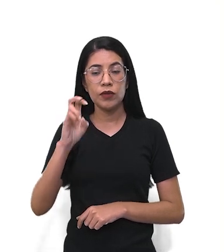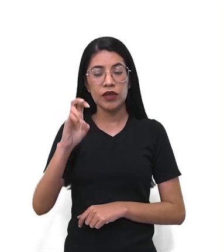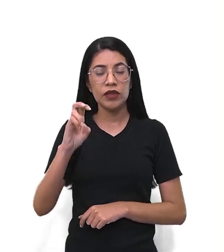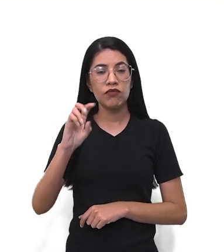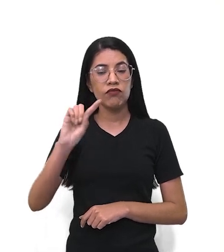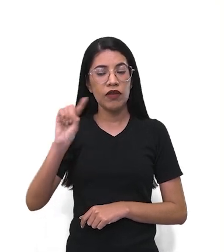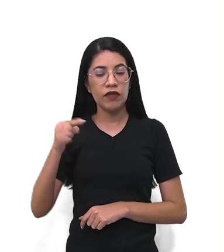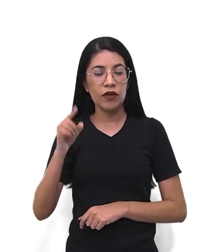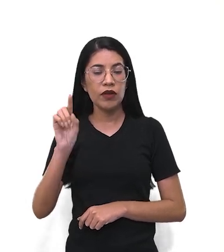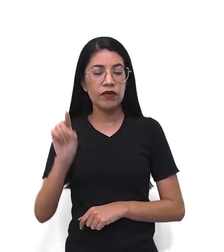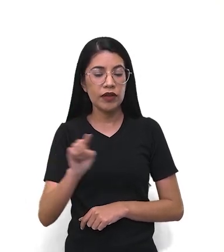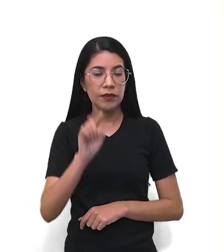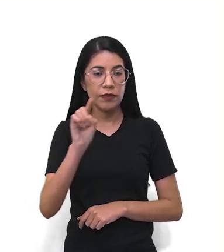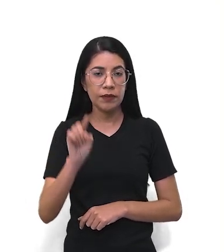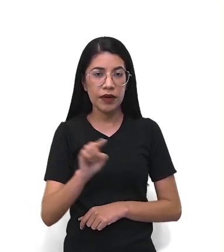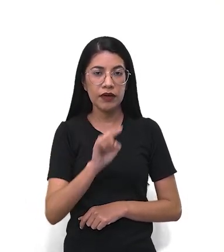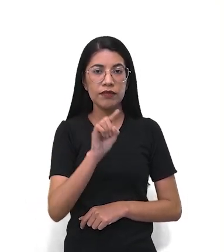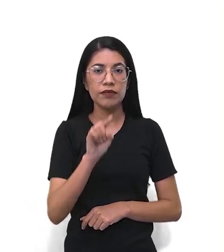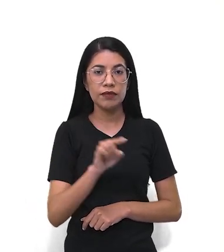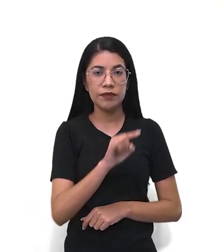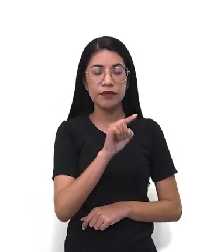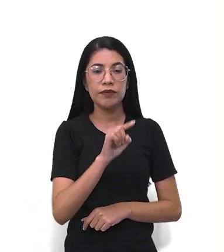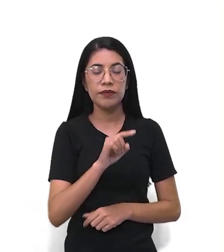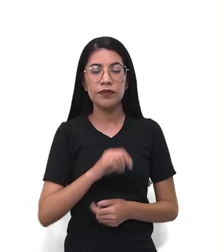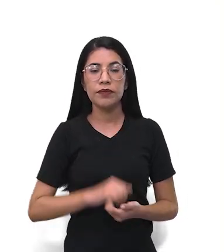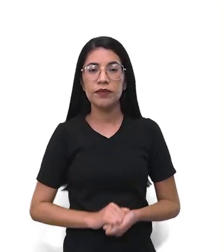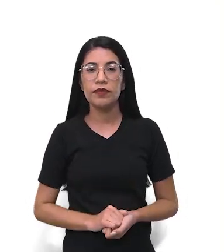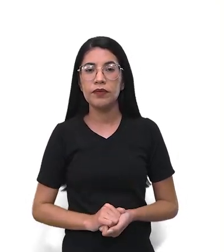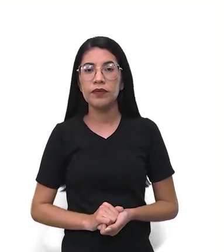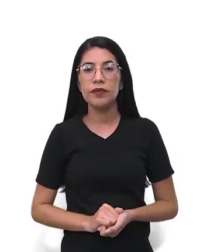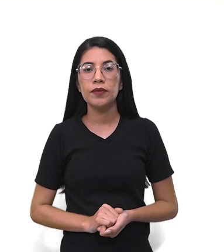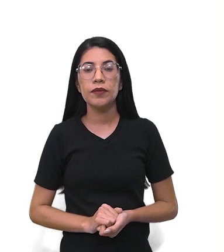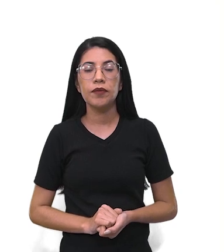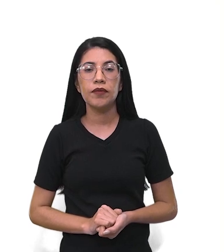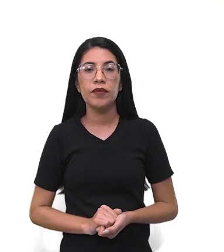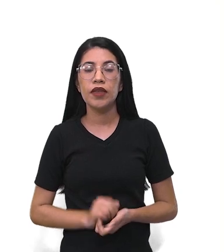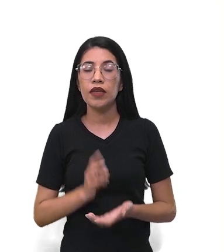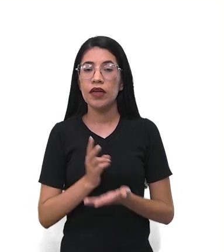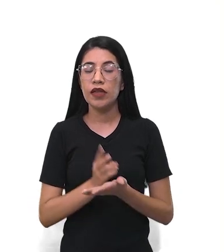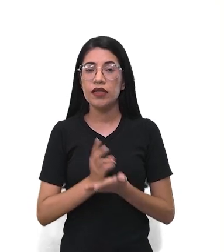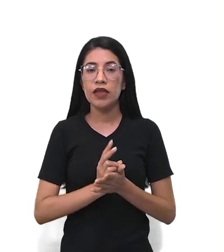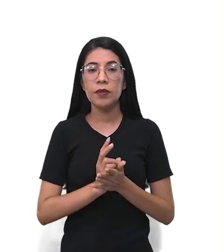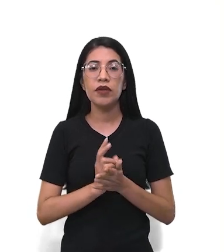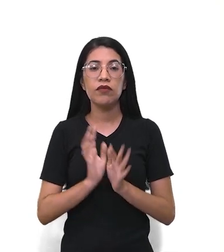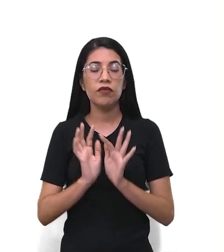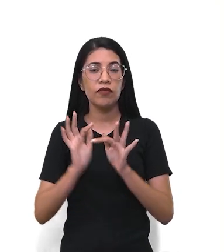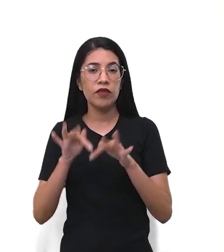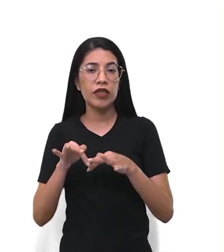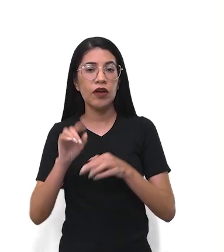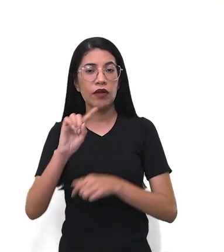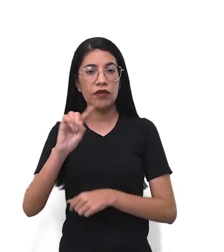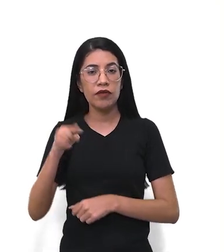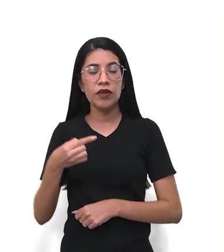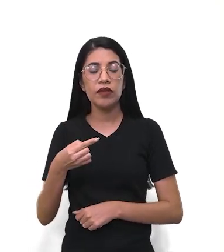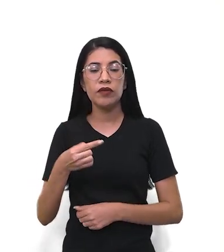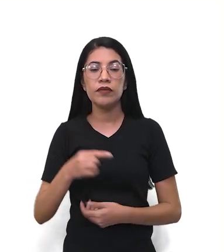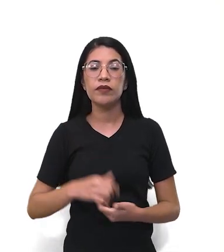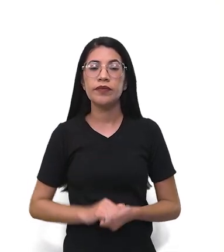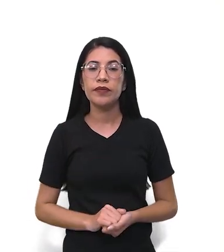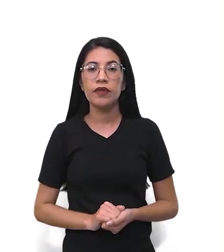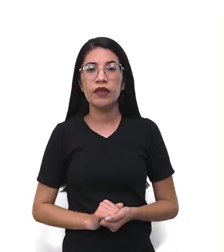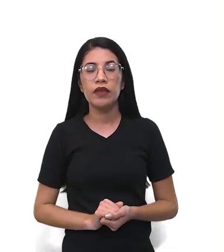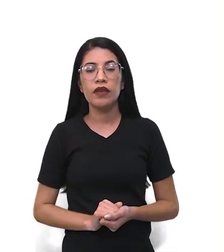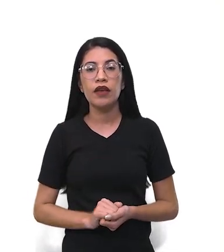né? Veja, a vírgula sempre vai estar no último algarismo aqui. E aí nós vamos deslocar essa